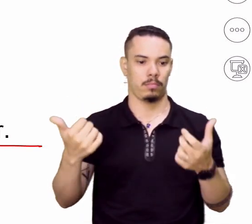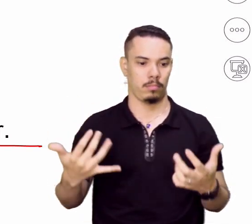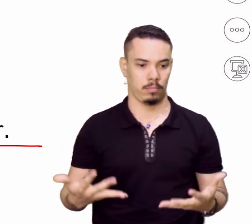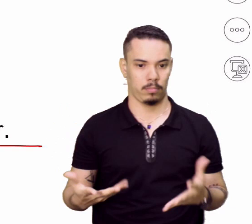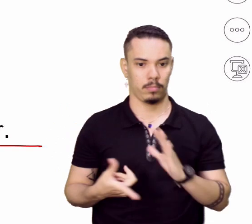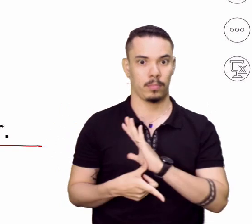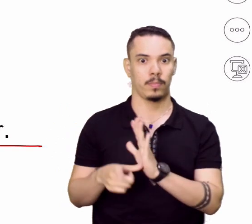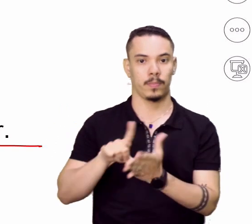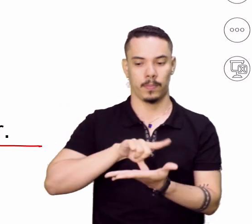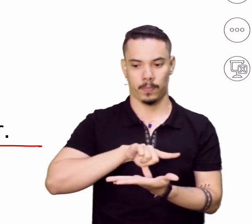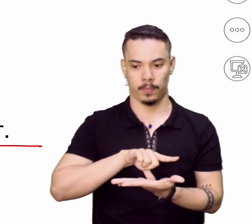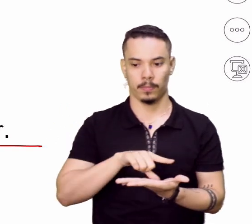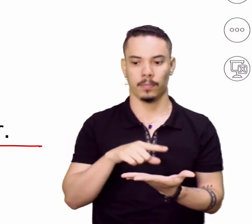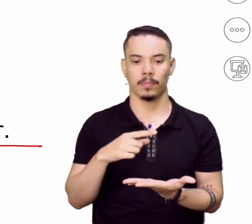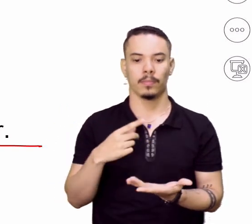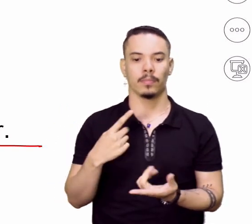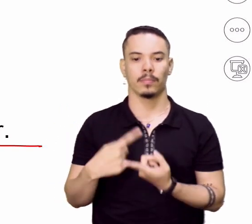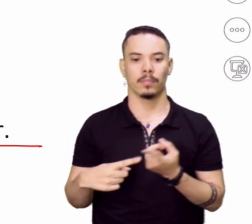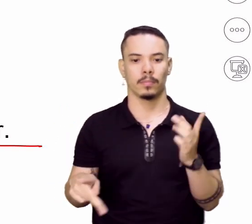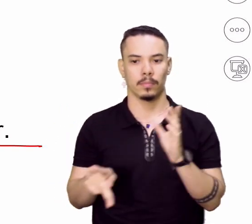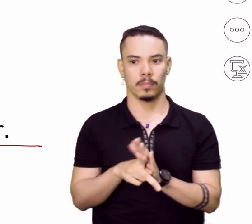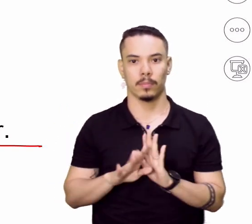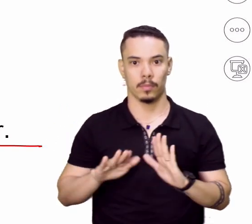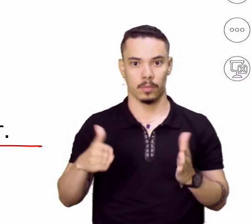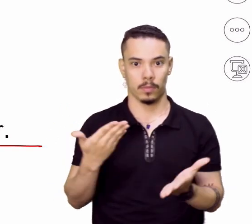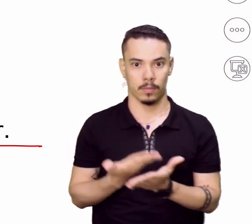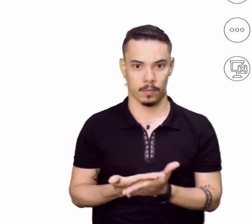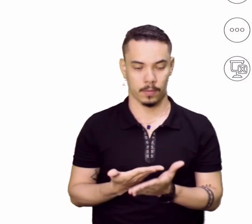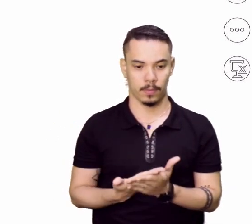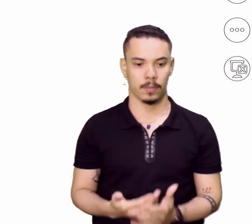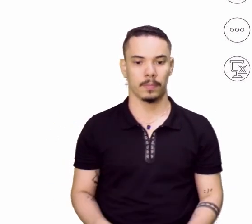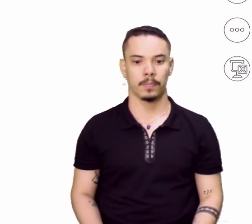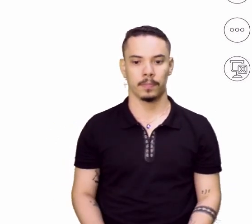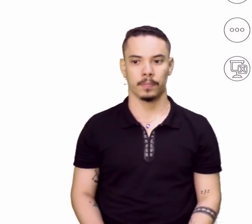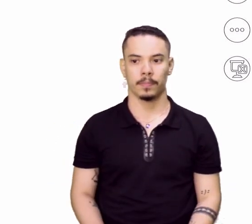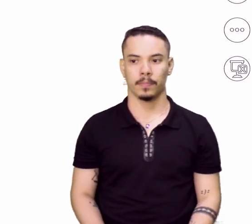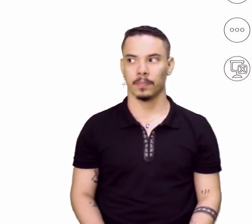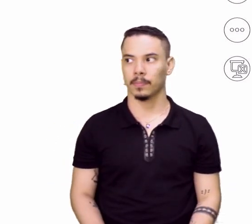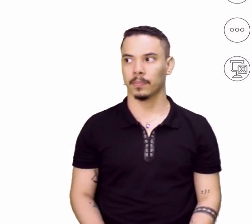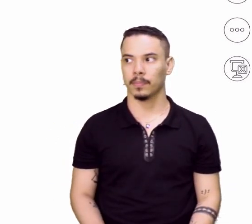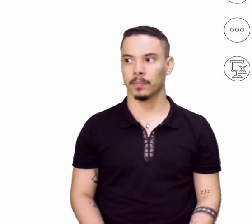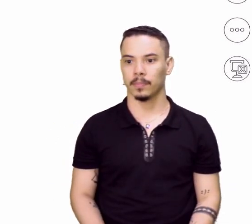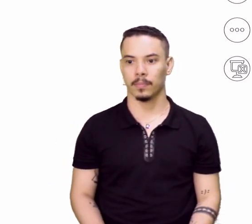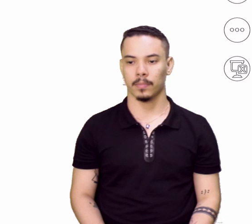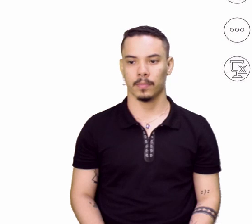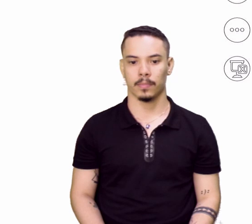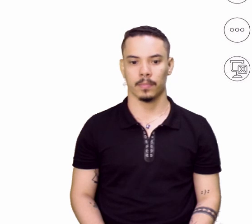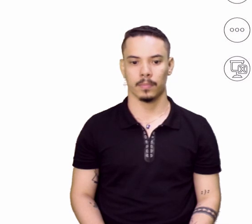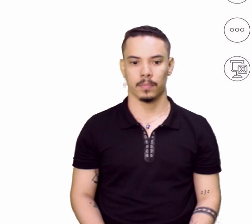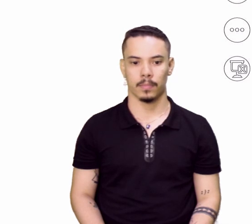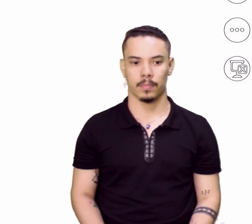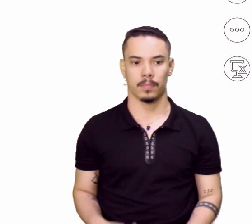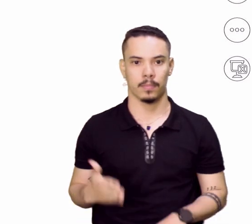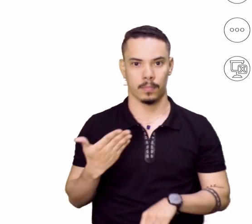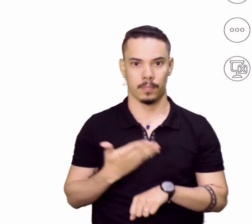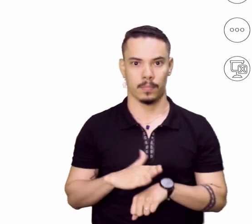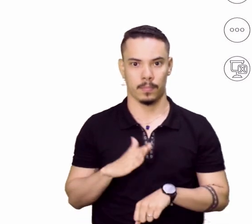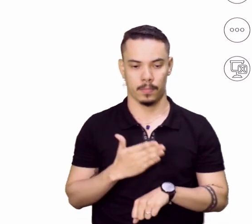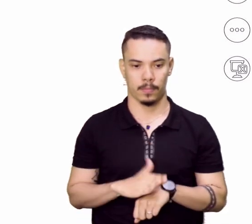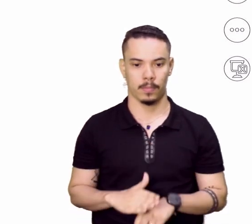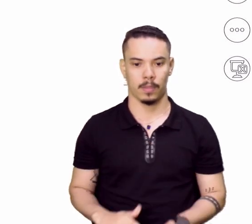parte da nossa aula. Então vamos para praticar? O tempo está curto aí, mas tem uma